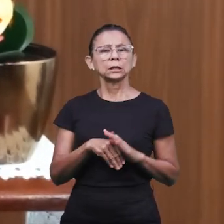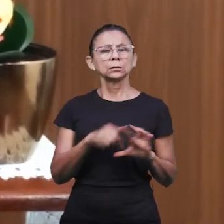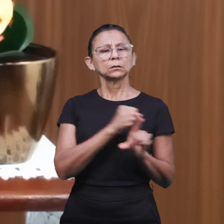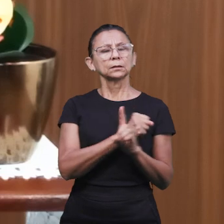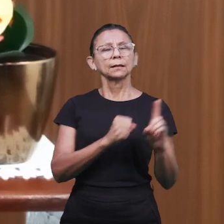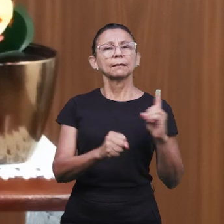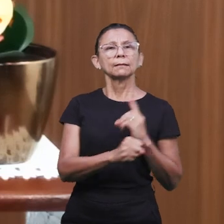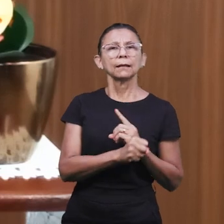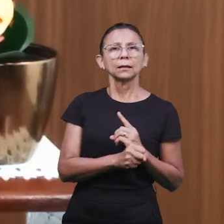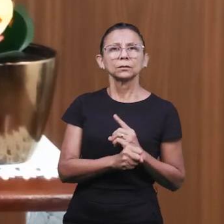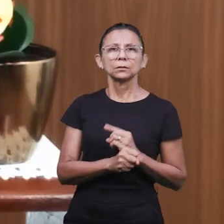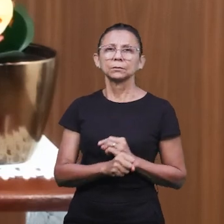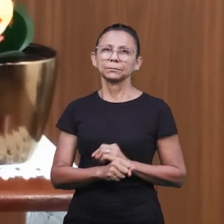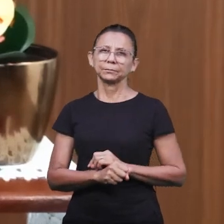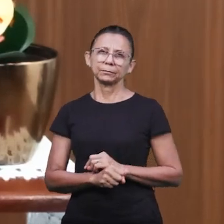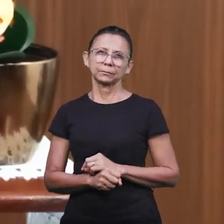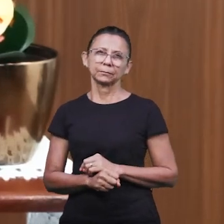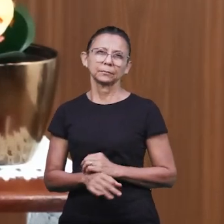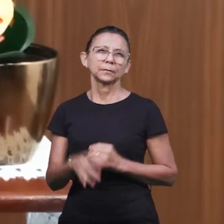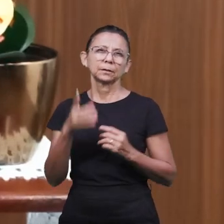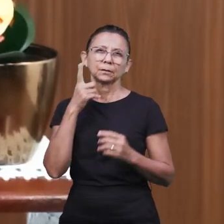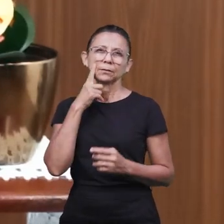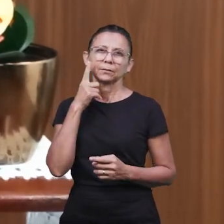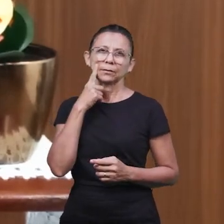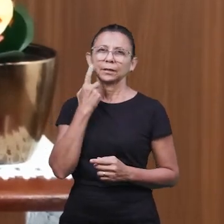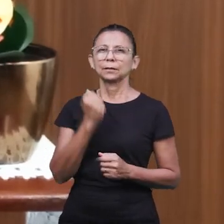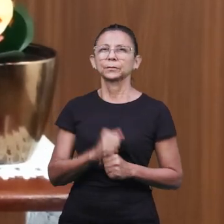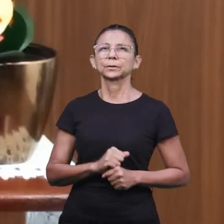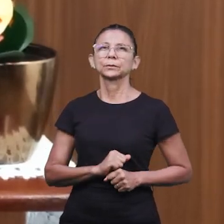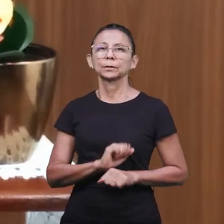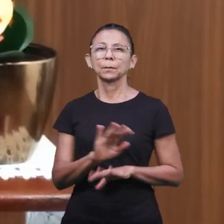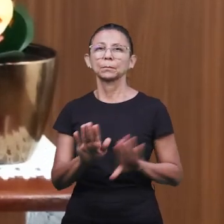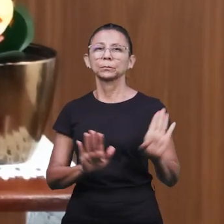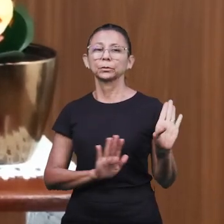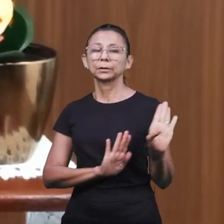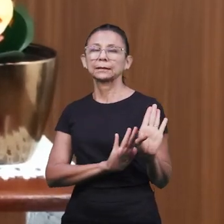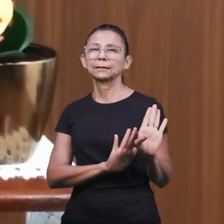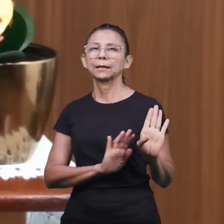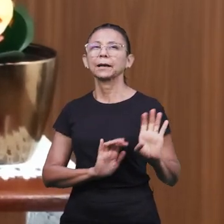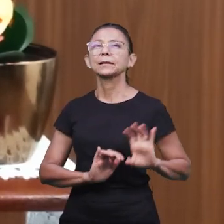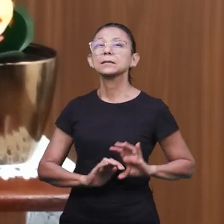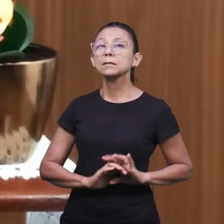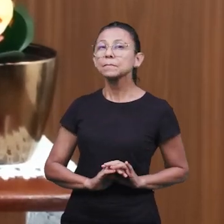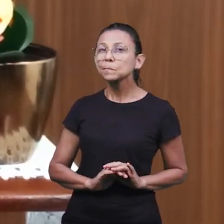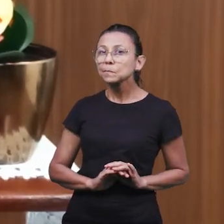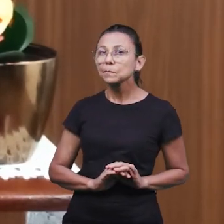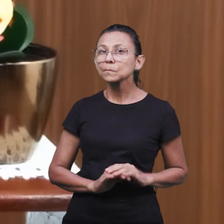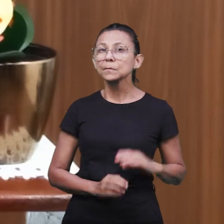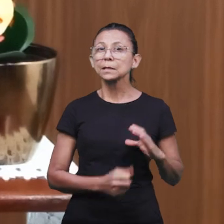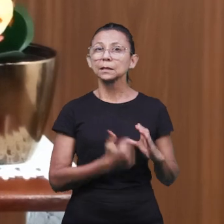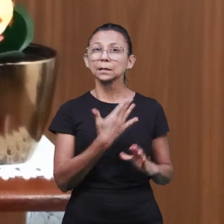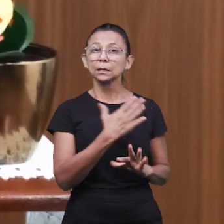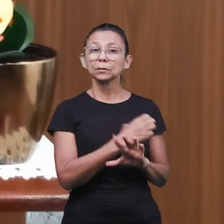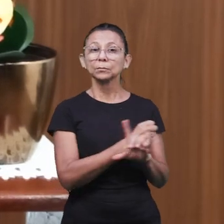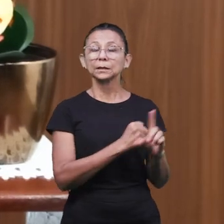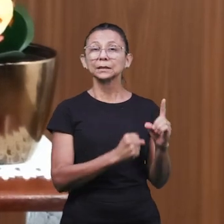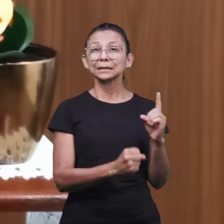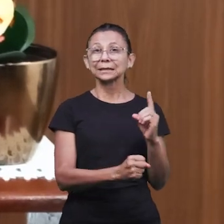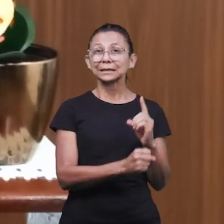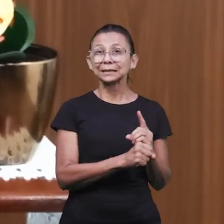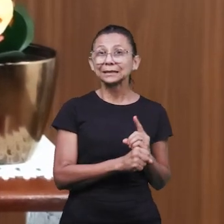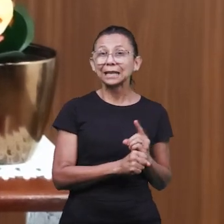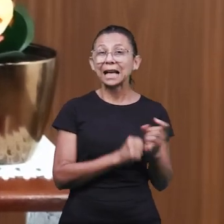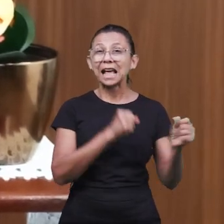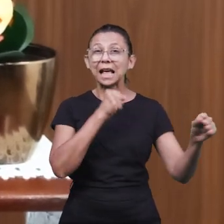nós olhamos para isto, o que nós estamos vendo, na verdade, é a criação de uma sociedade